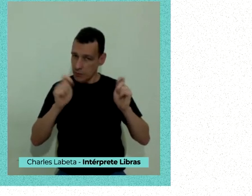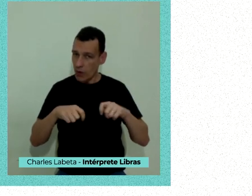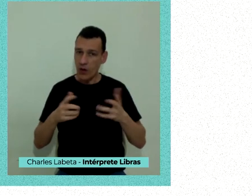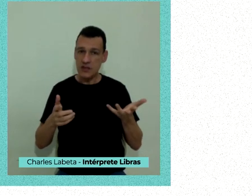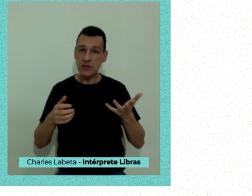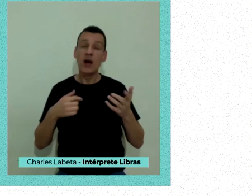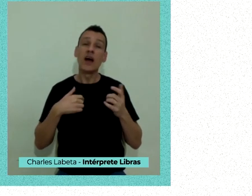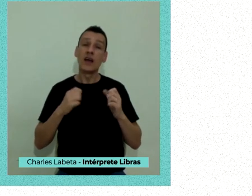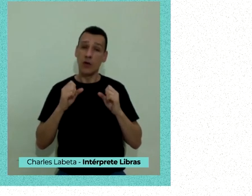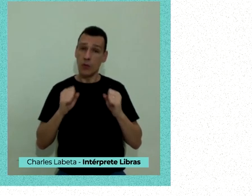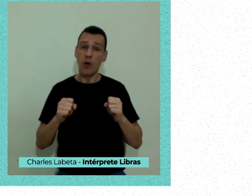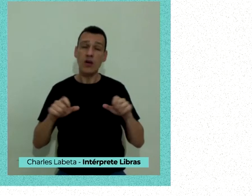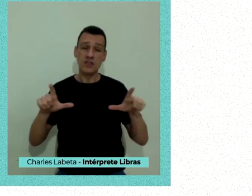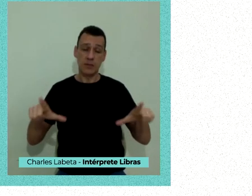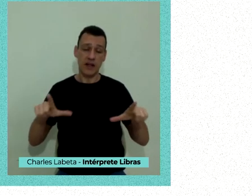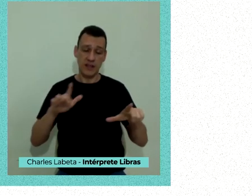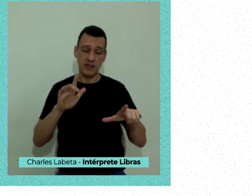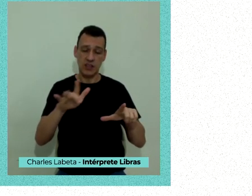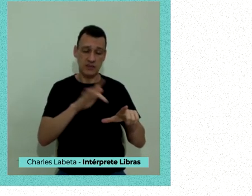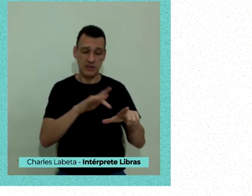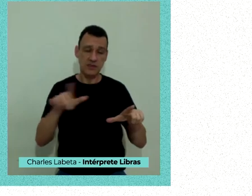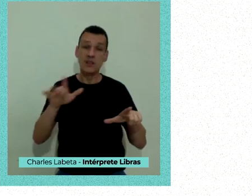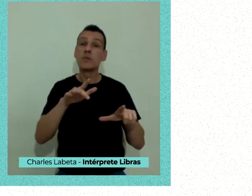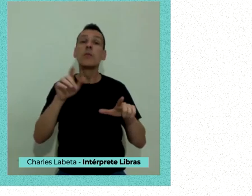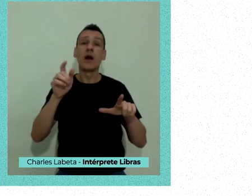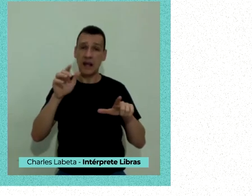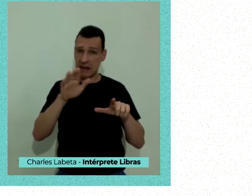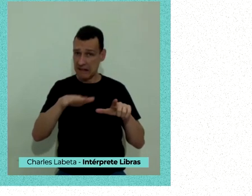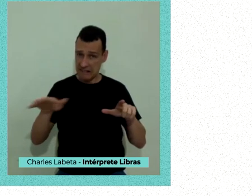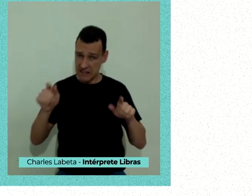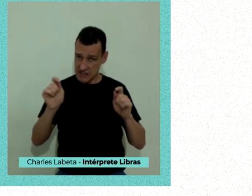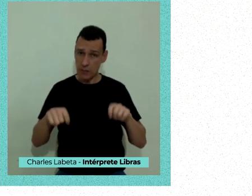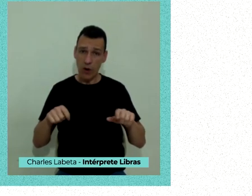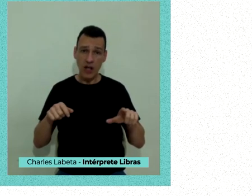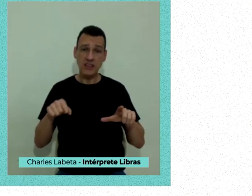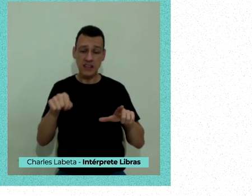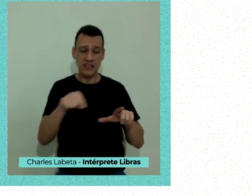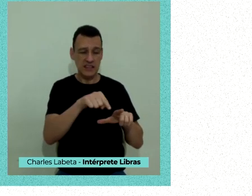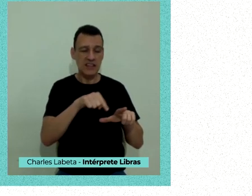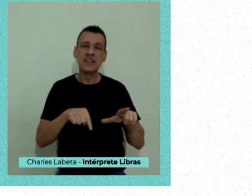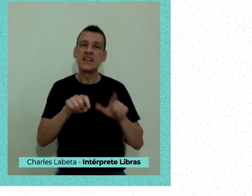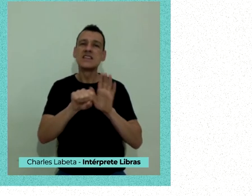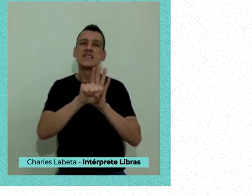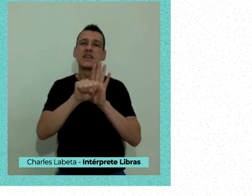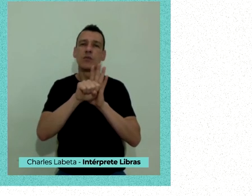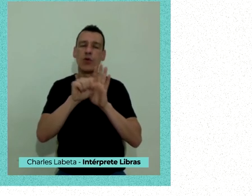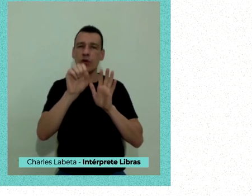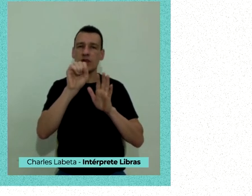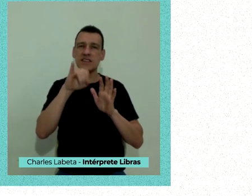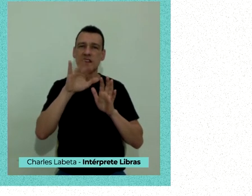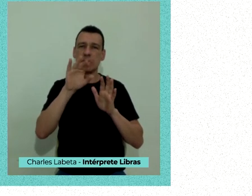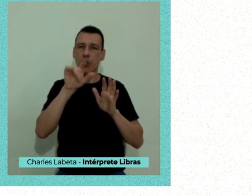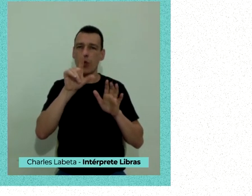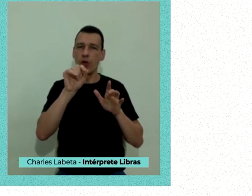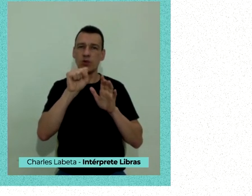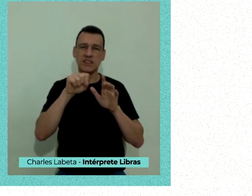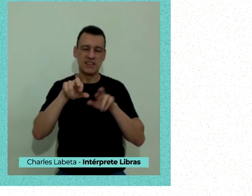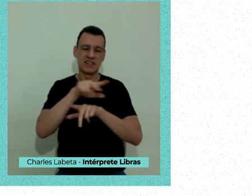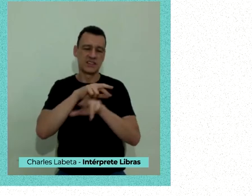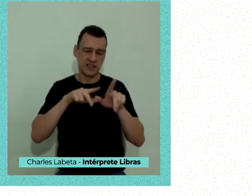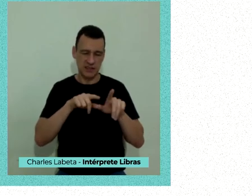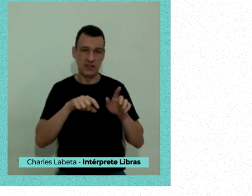alternativa impressa para que a criança aponte para signos, para símbolos e a consiga expressar a sua